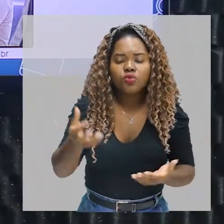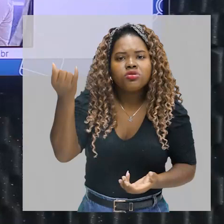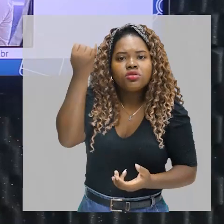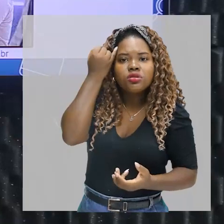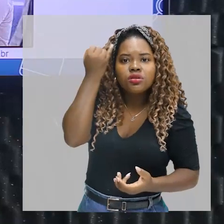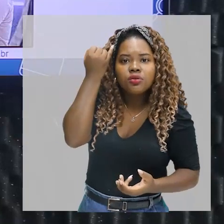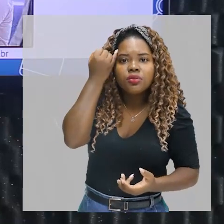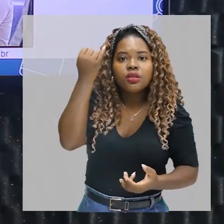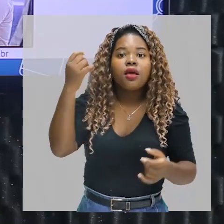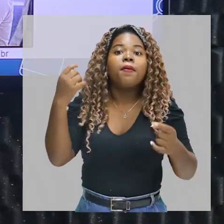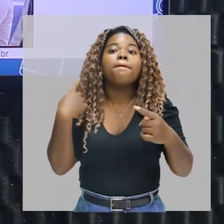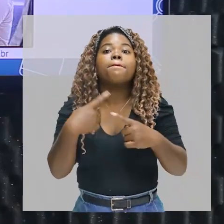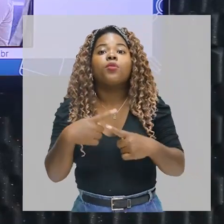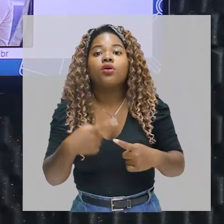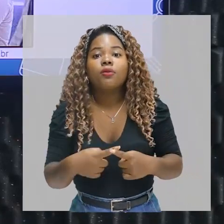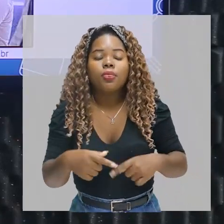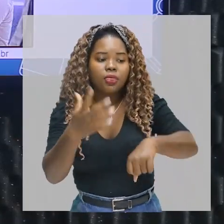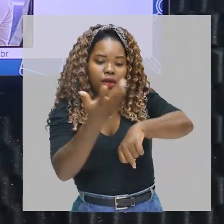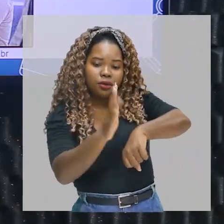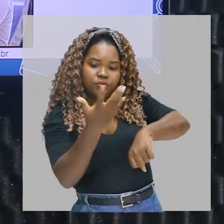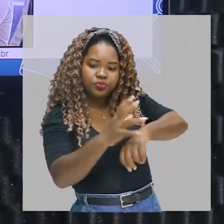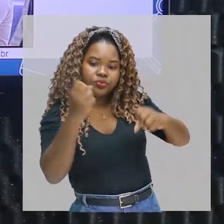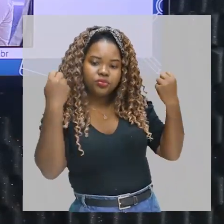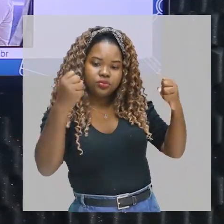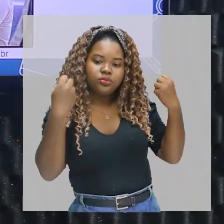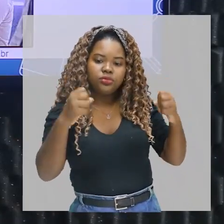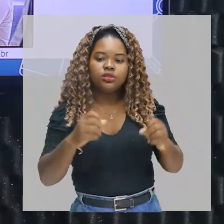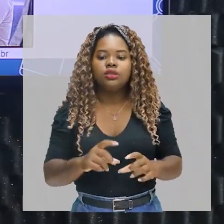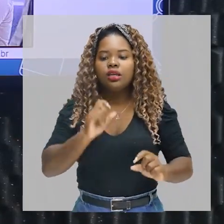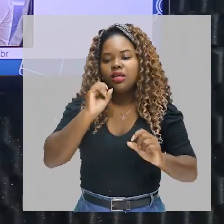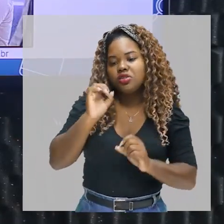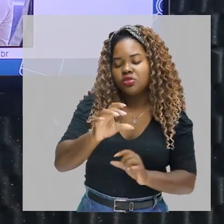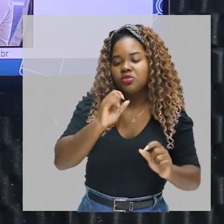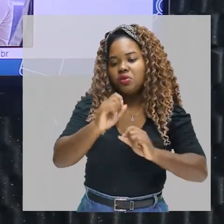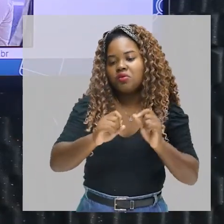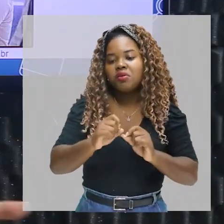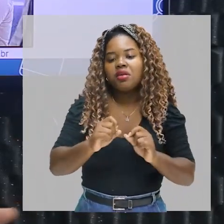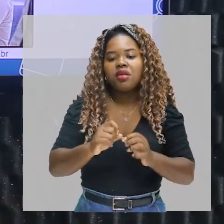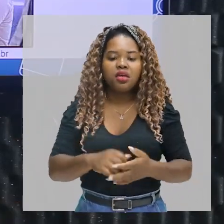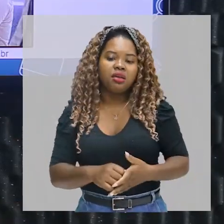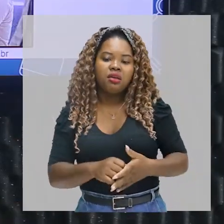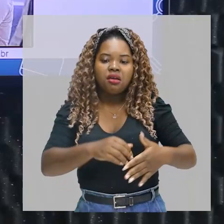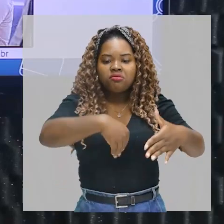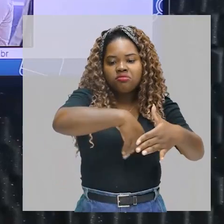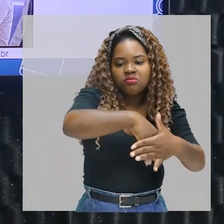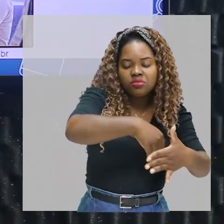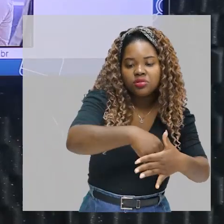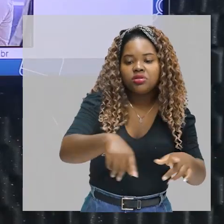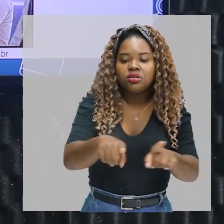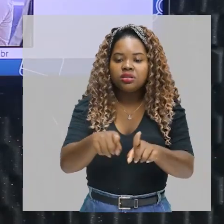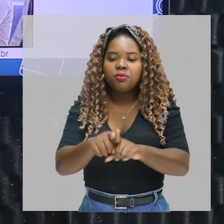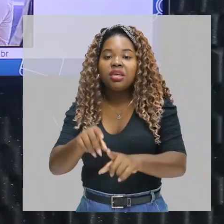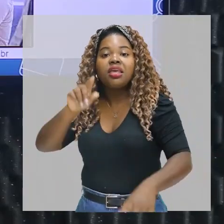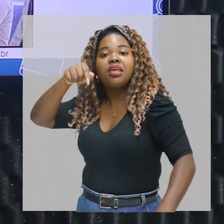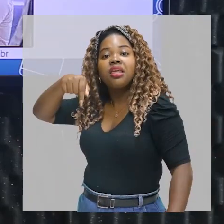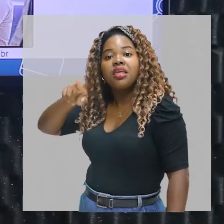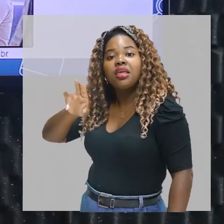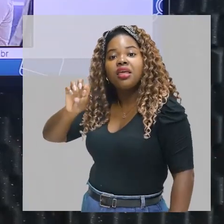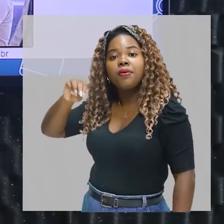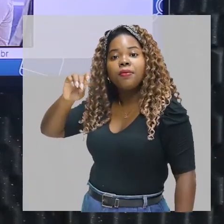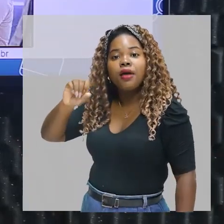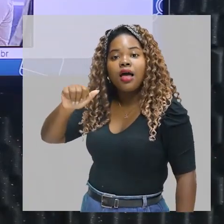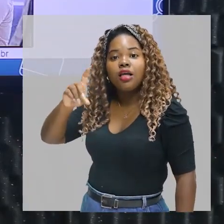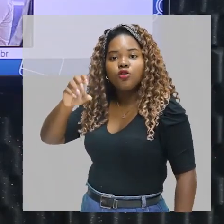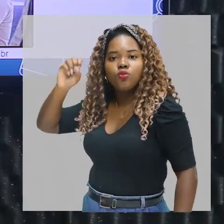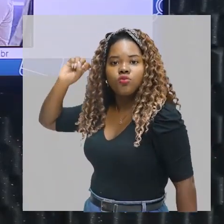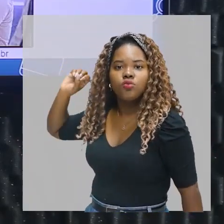educação física, às vezes, era muito resumida à prática de futsal, por exemplo, e de queimado para as meninas. Aí,